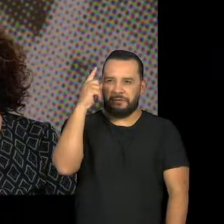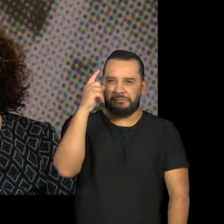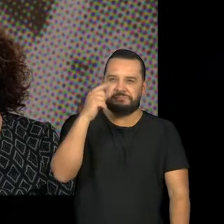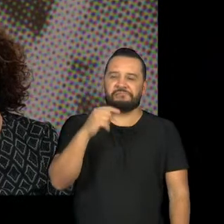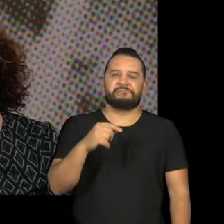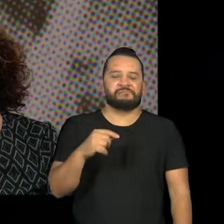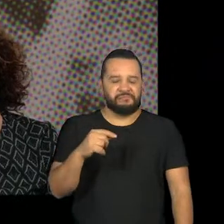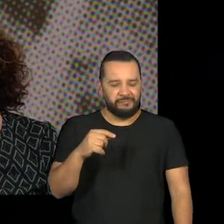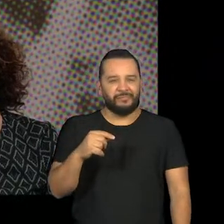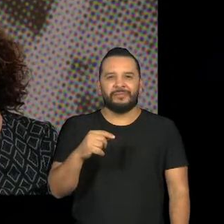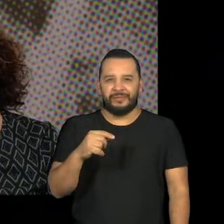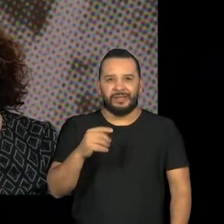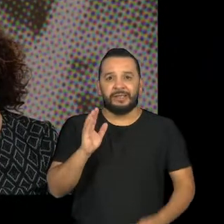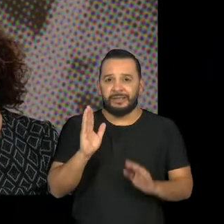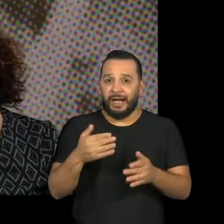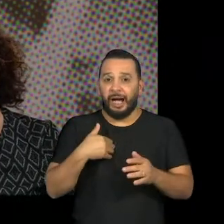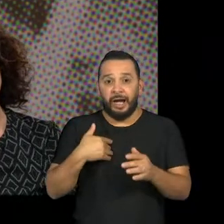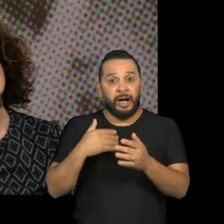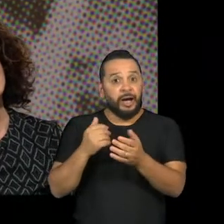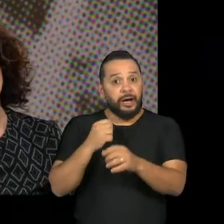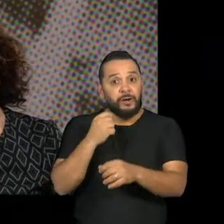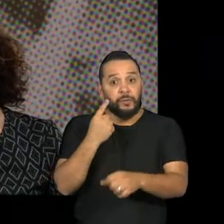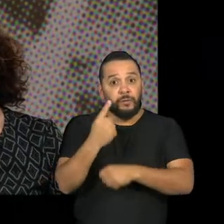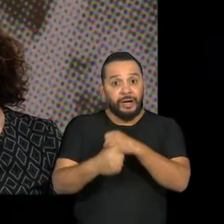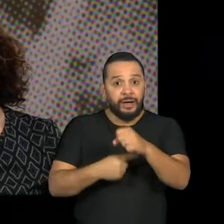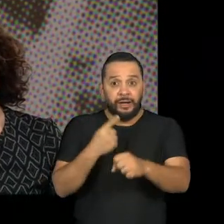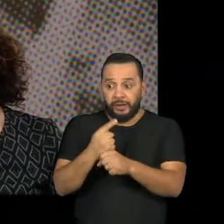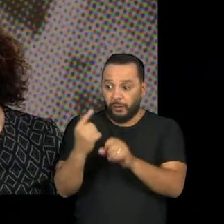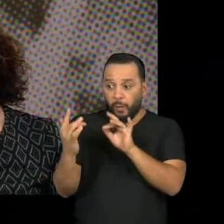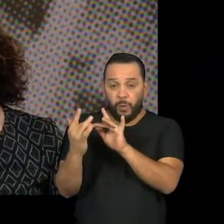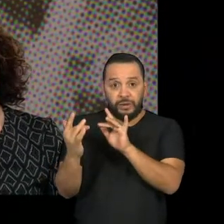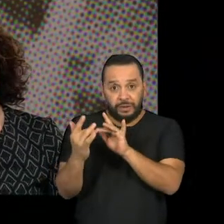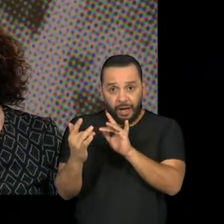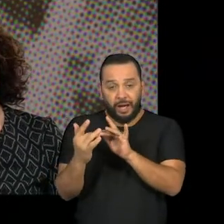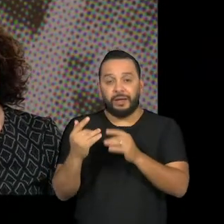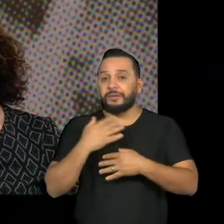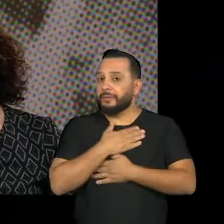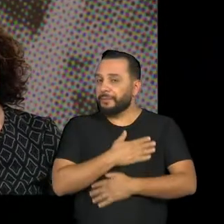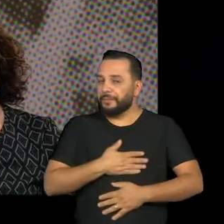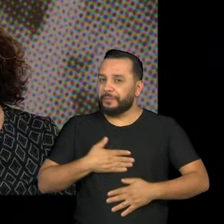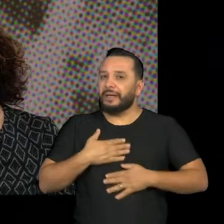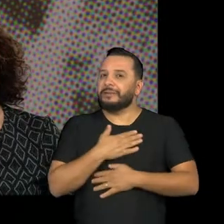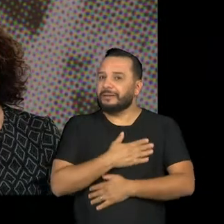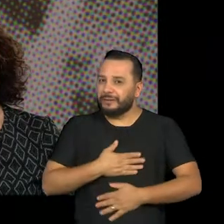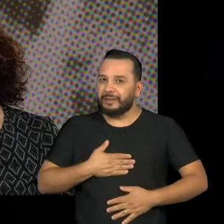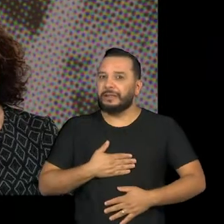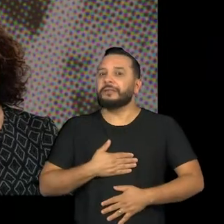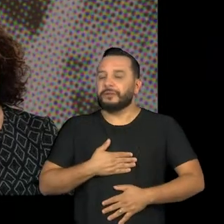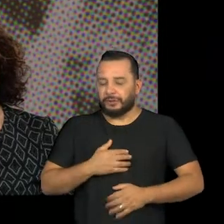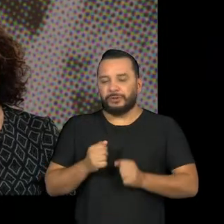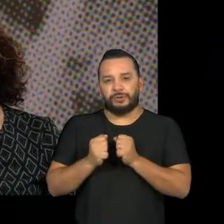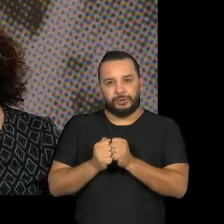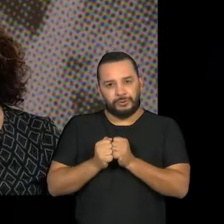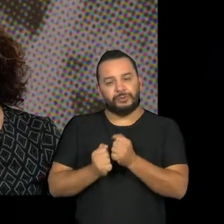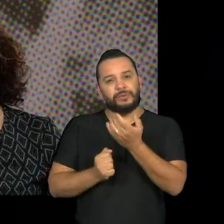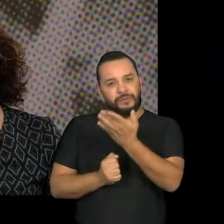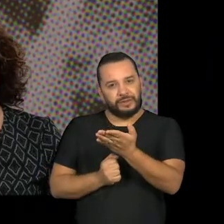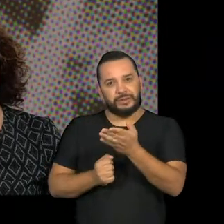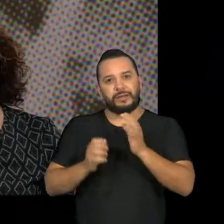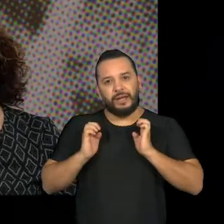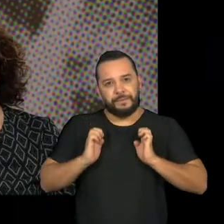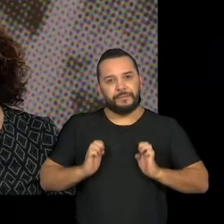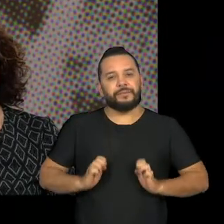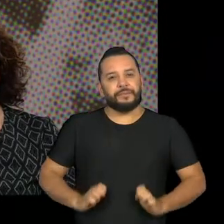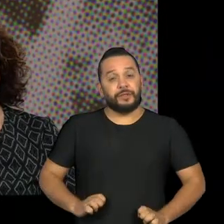Nos nossos primeiros anos de contato, foi sempre um prazer conviver com o seu talento, sua ética, na época em que você